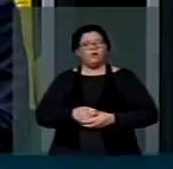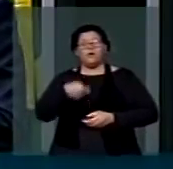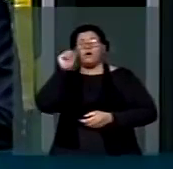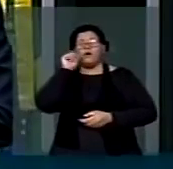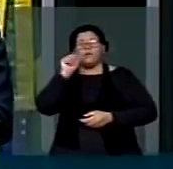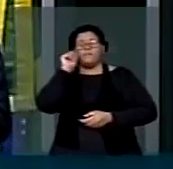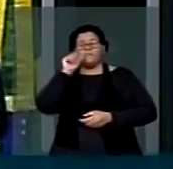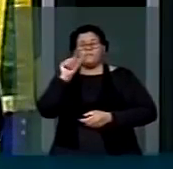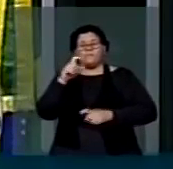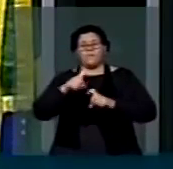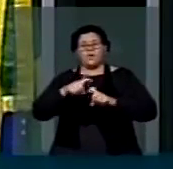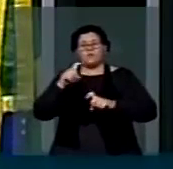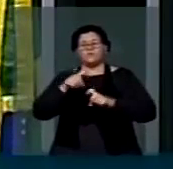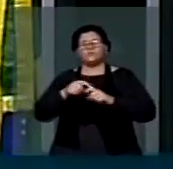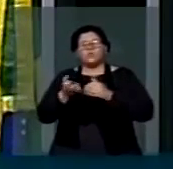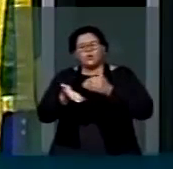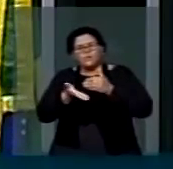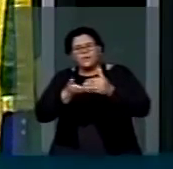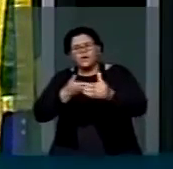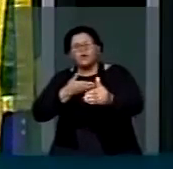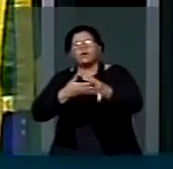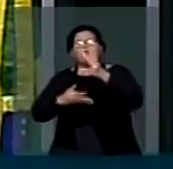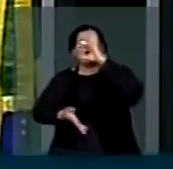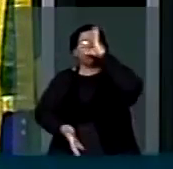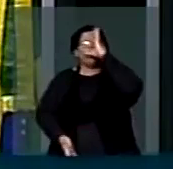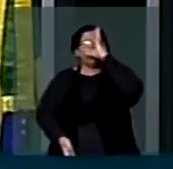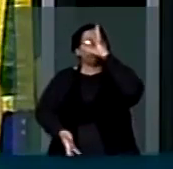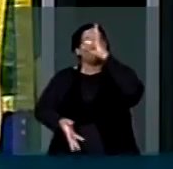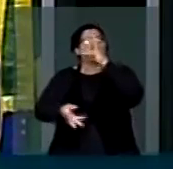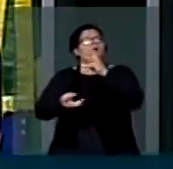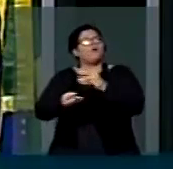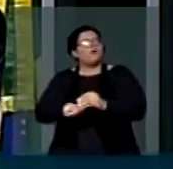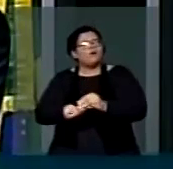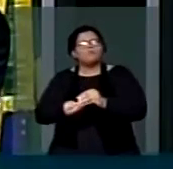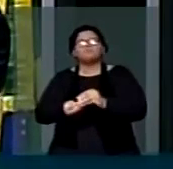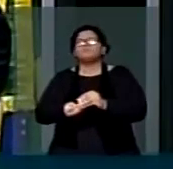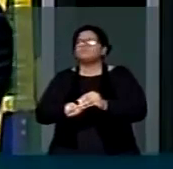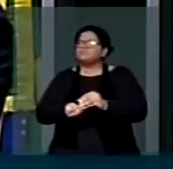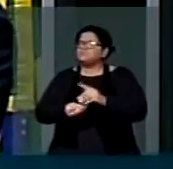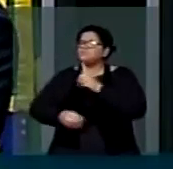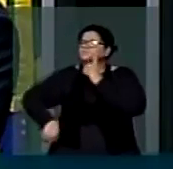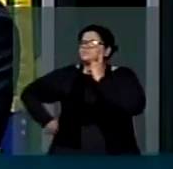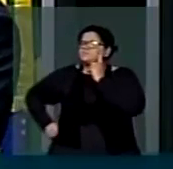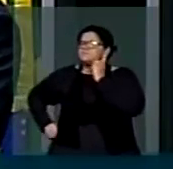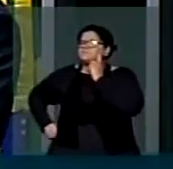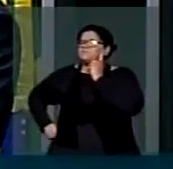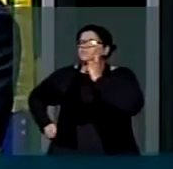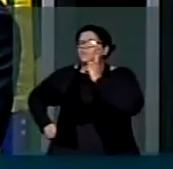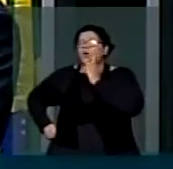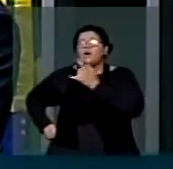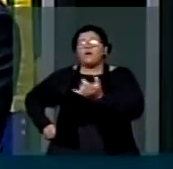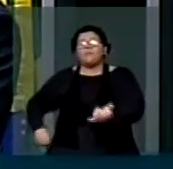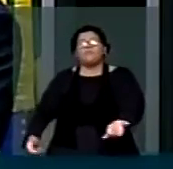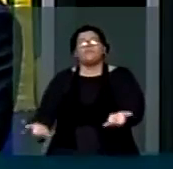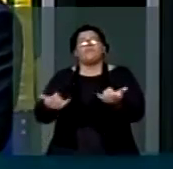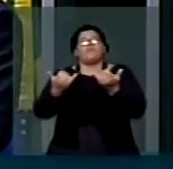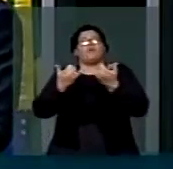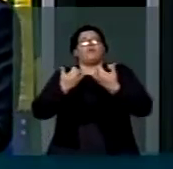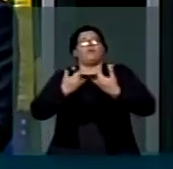Ela começa a entender e me diz, entre abalada